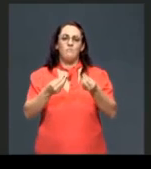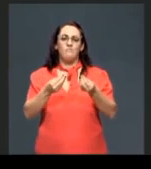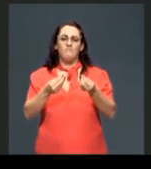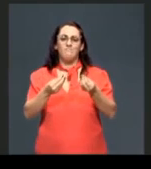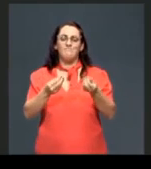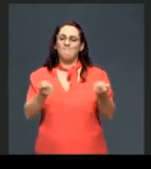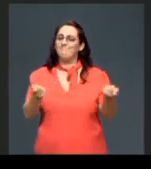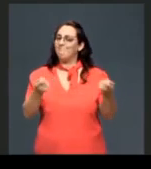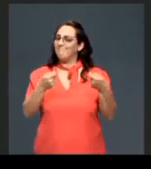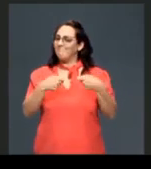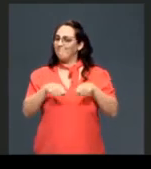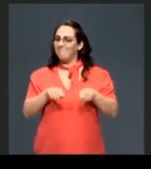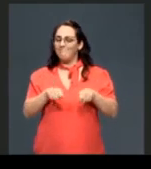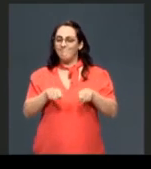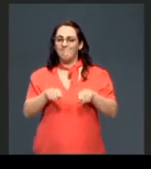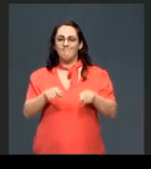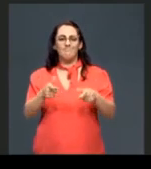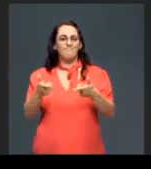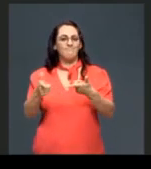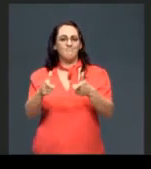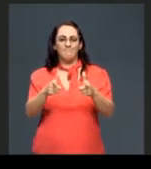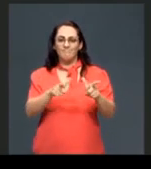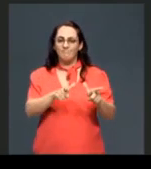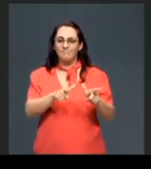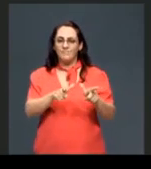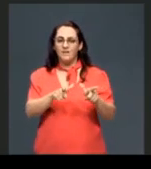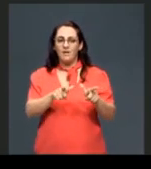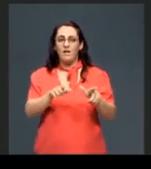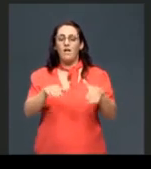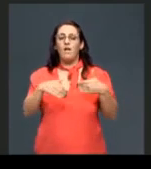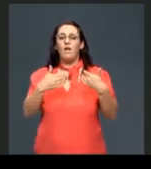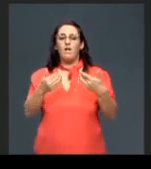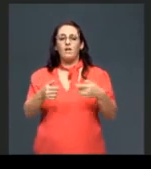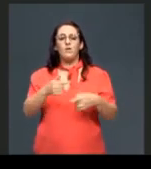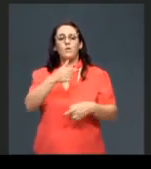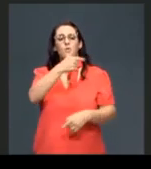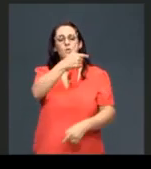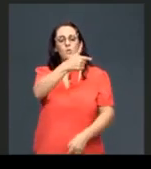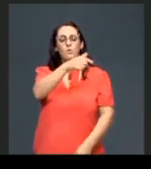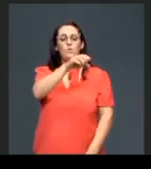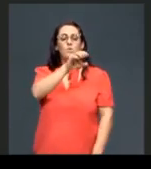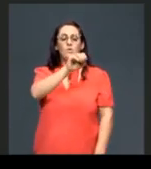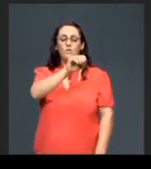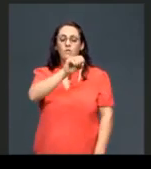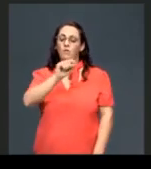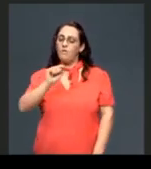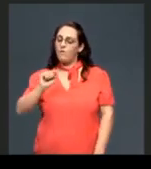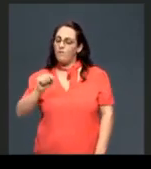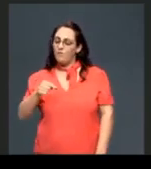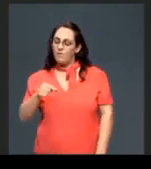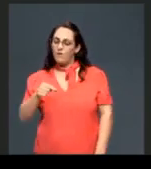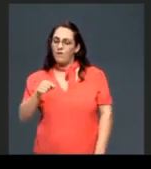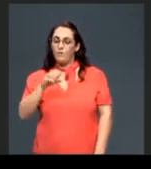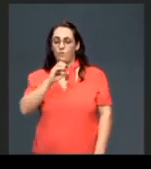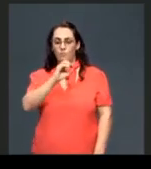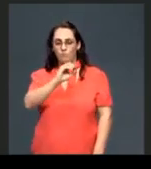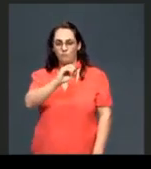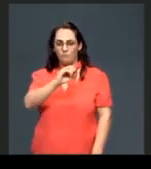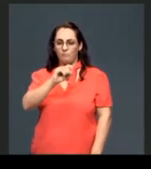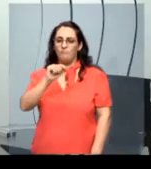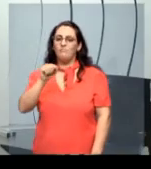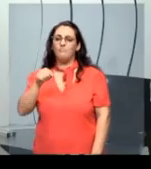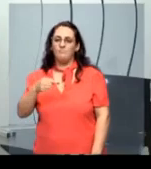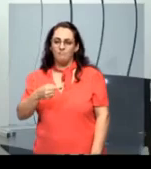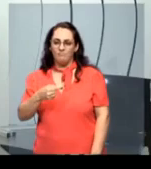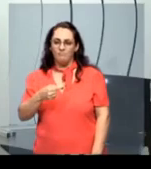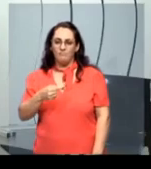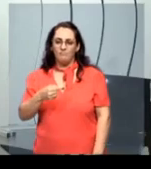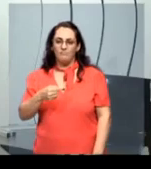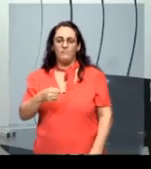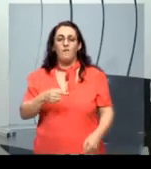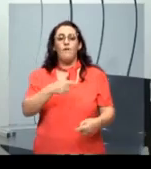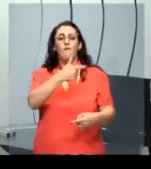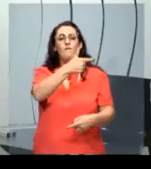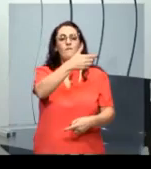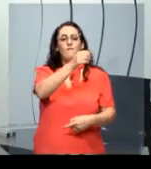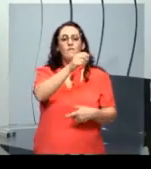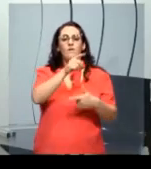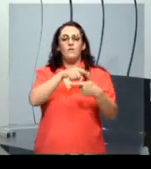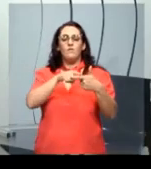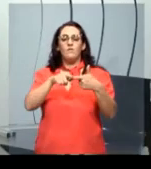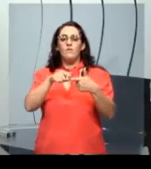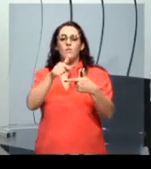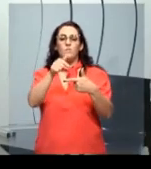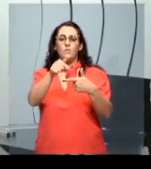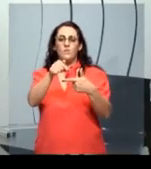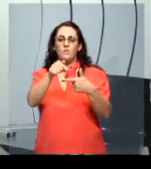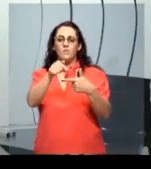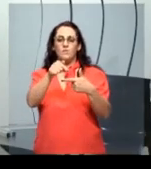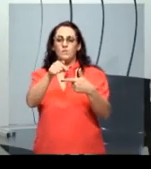para dividir, coloca 0, coloco a vírgula. Vou precisar completar o número. Então, 20 dividido por